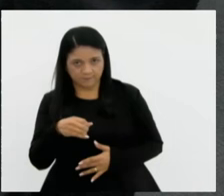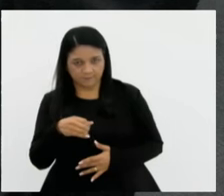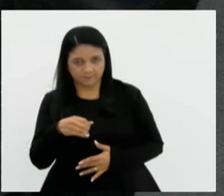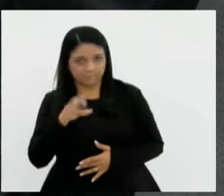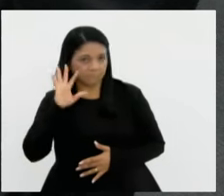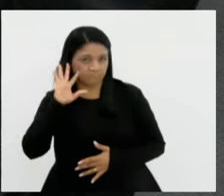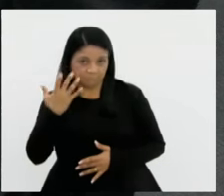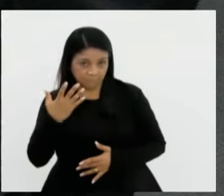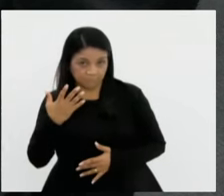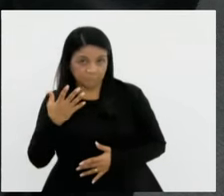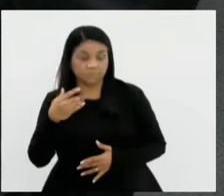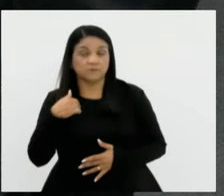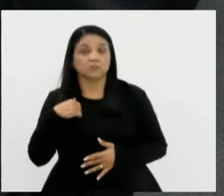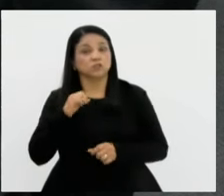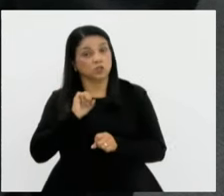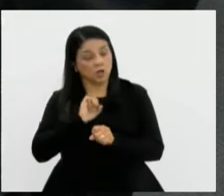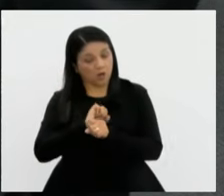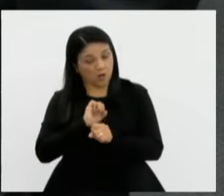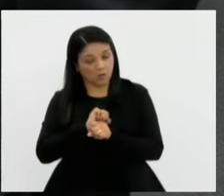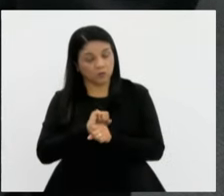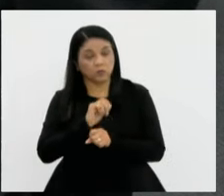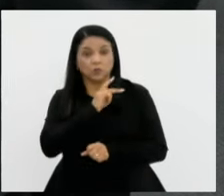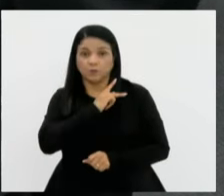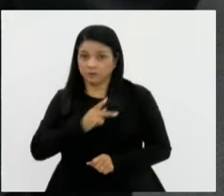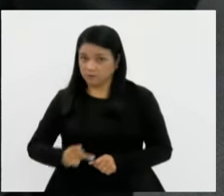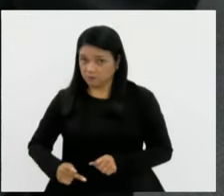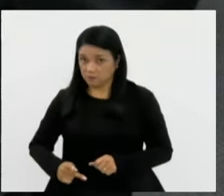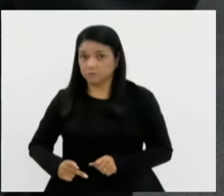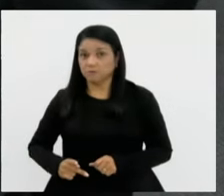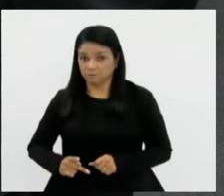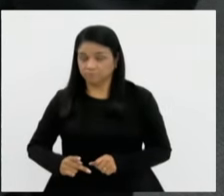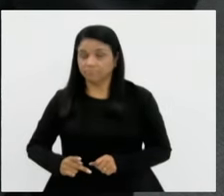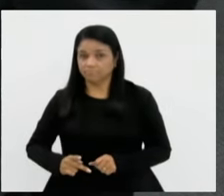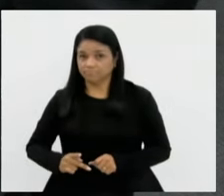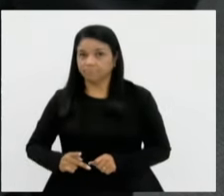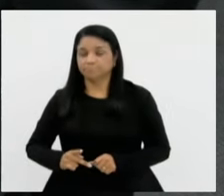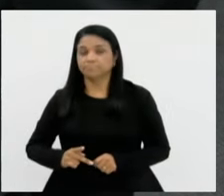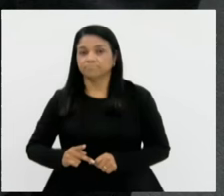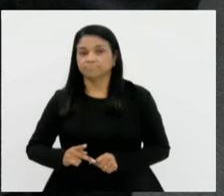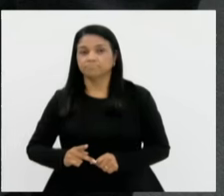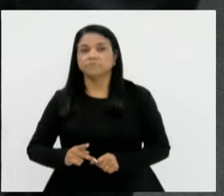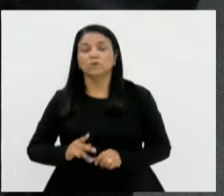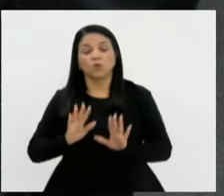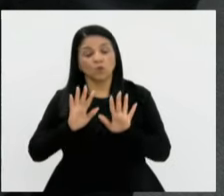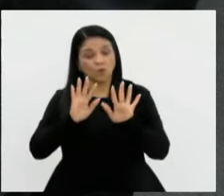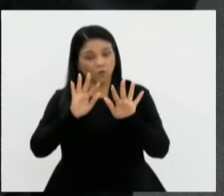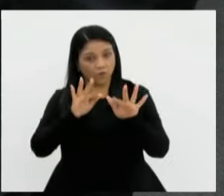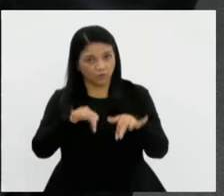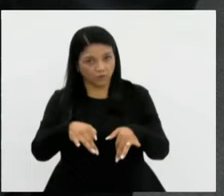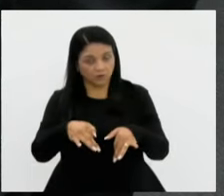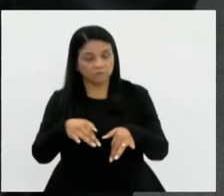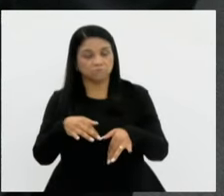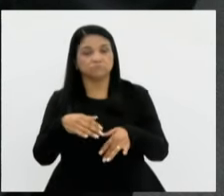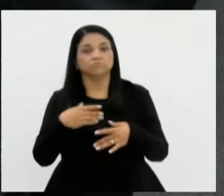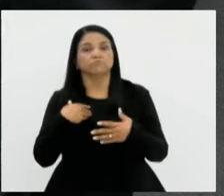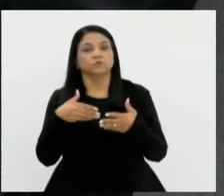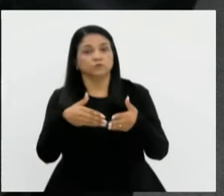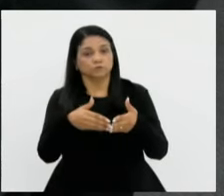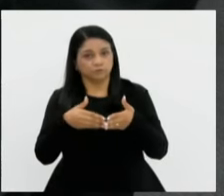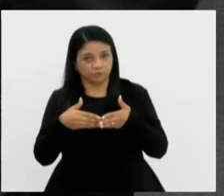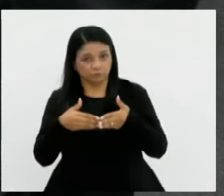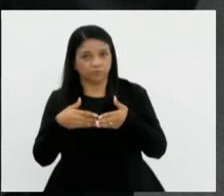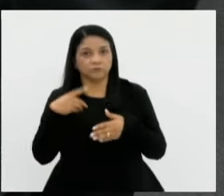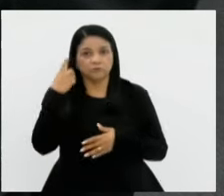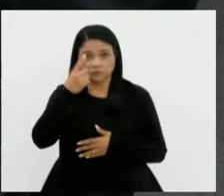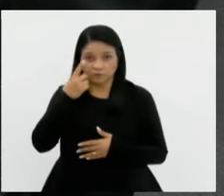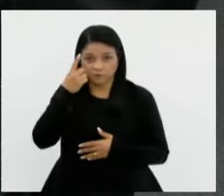forma corajosa e prudente, o fim do recesso parlamentar, diferente do que determinado jornalista falou,